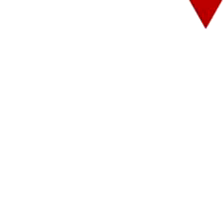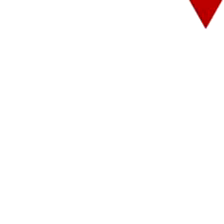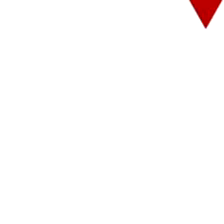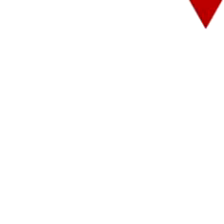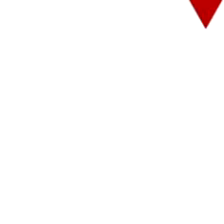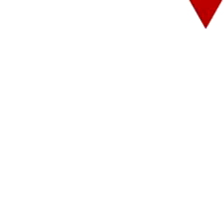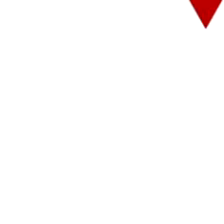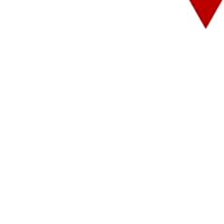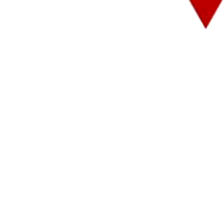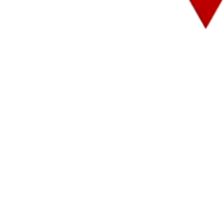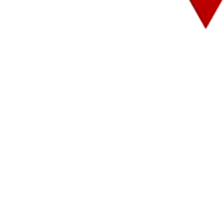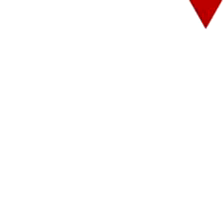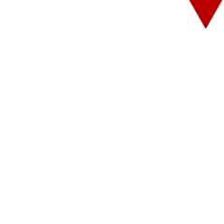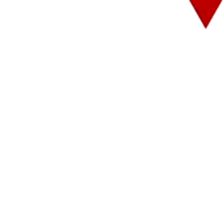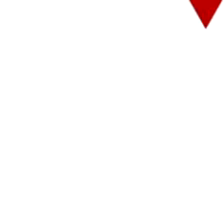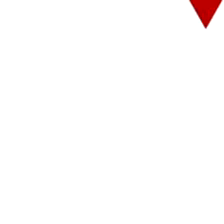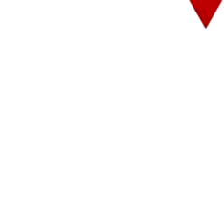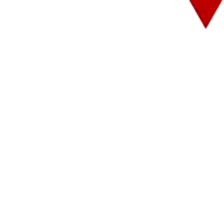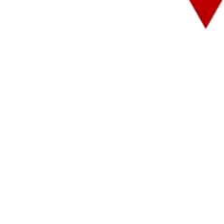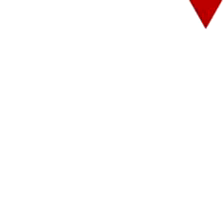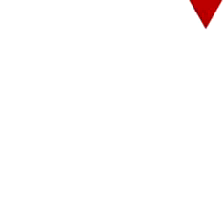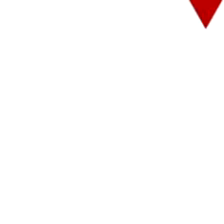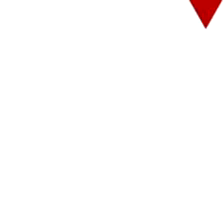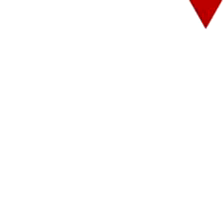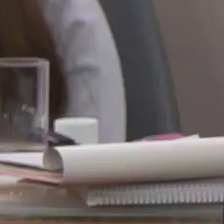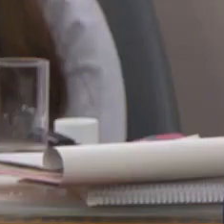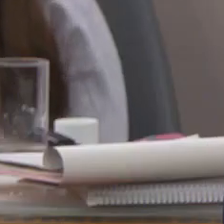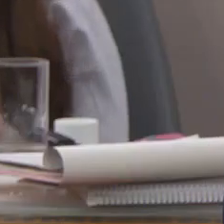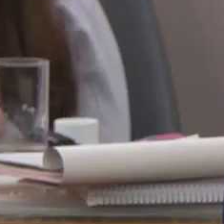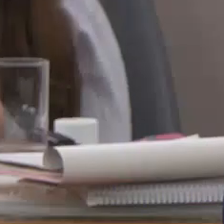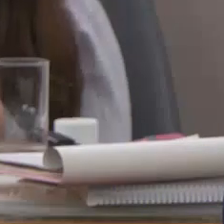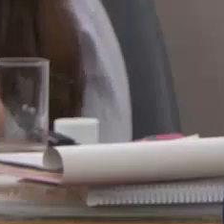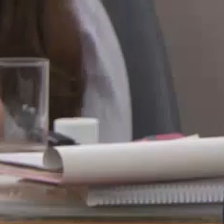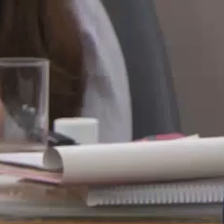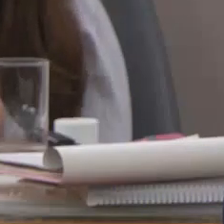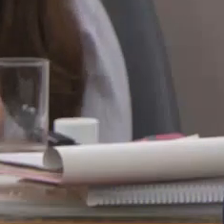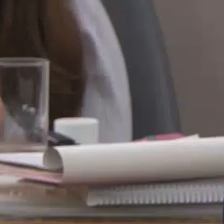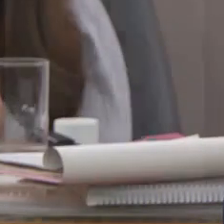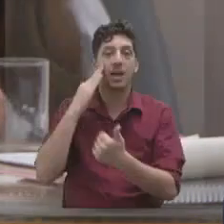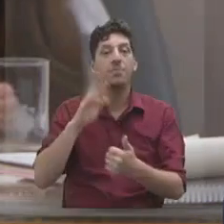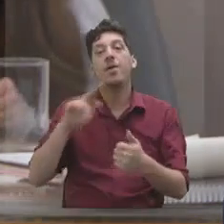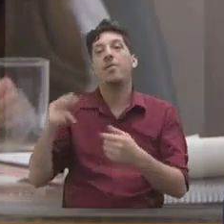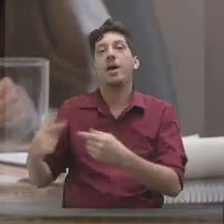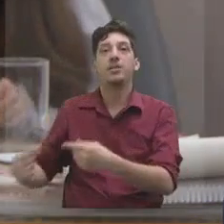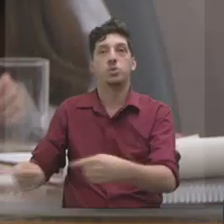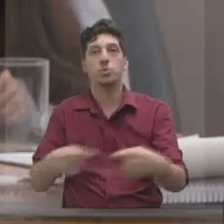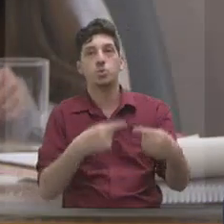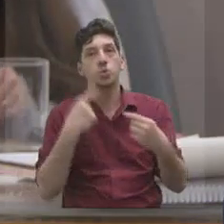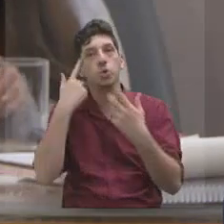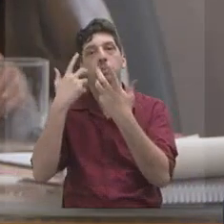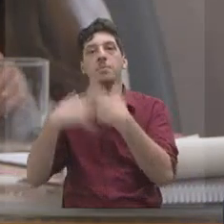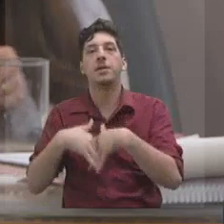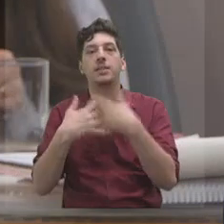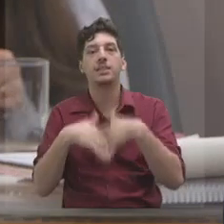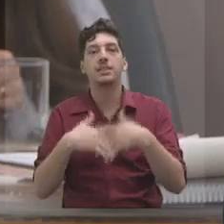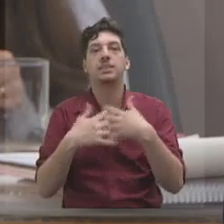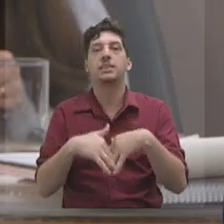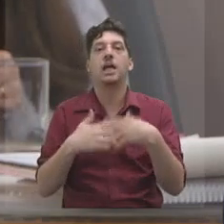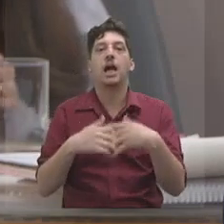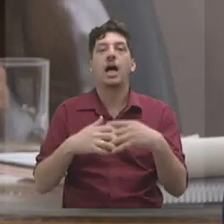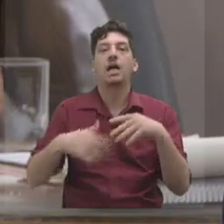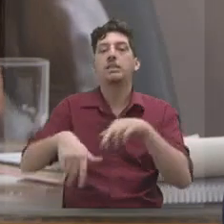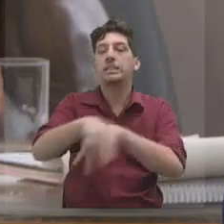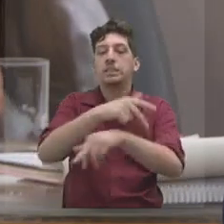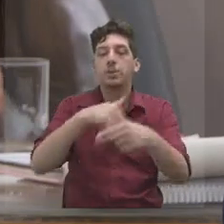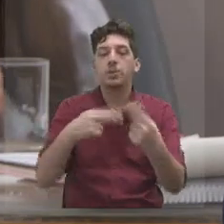parceria com os municípios da região metropolitana então não há que se falar em rede discutir repensar né a mobilidade urbana né o